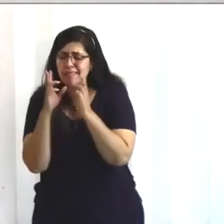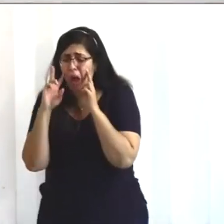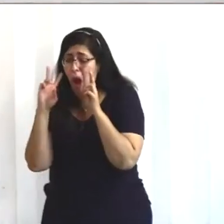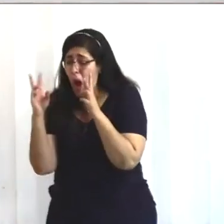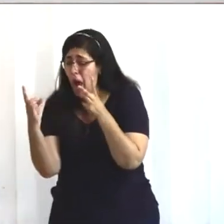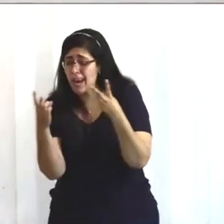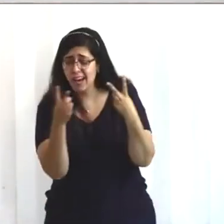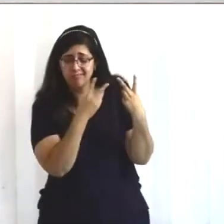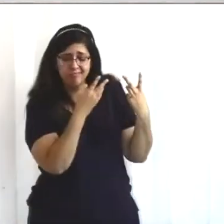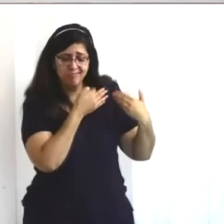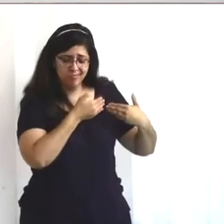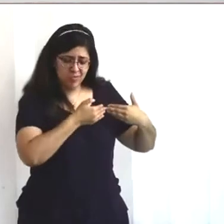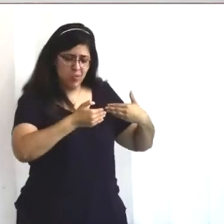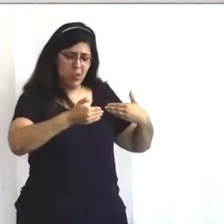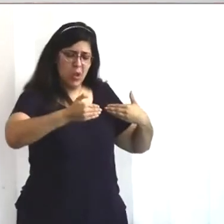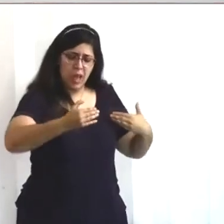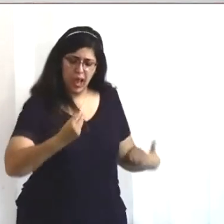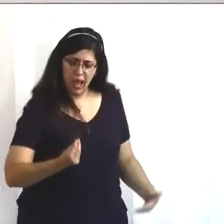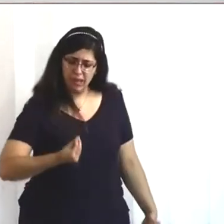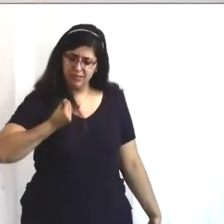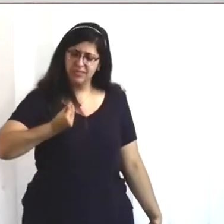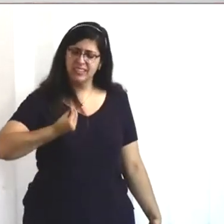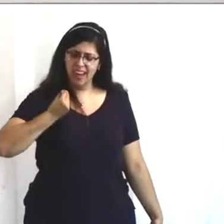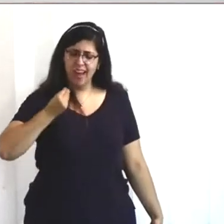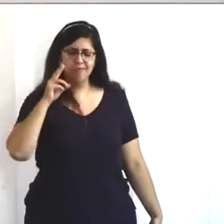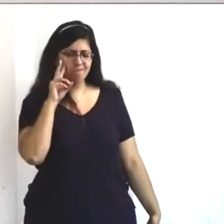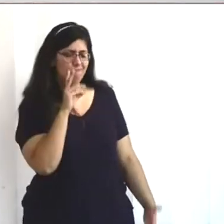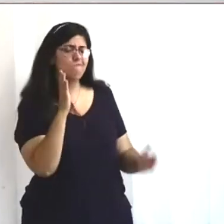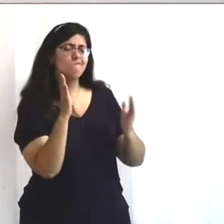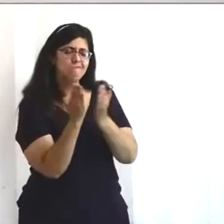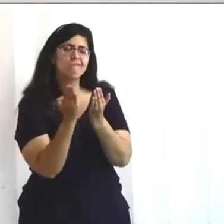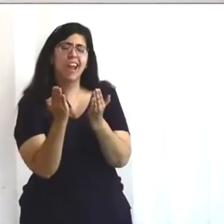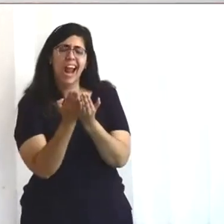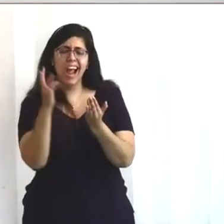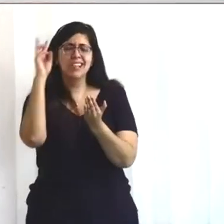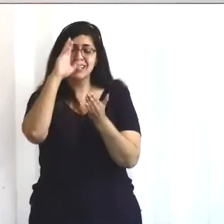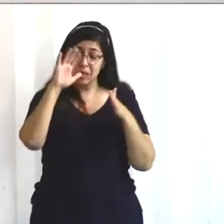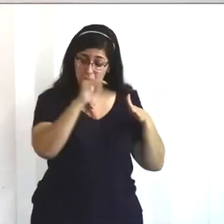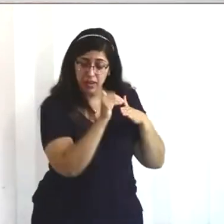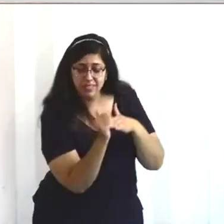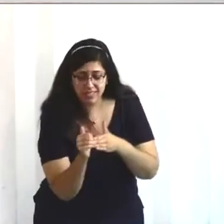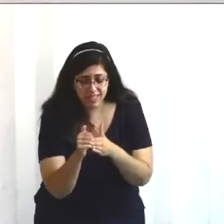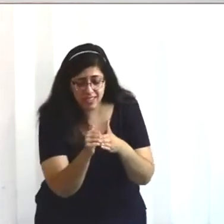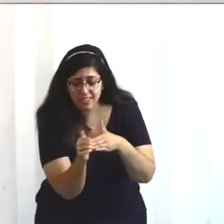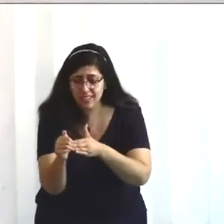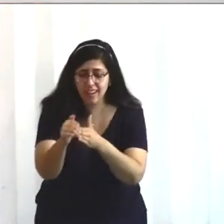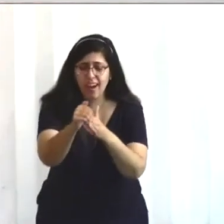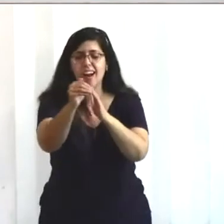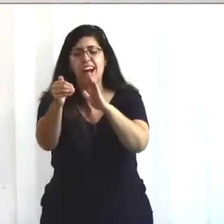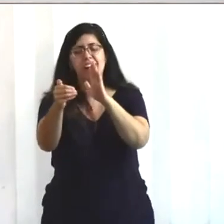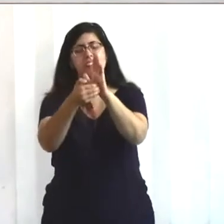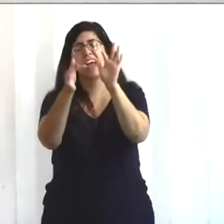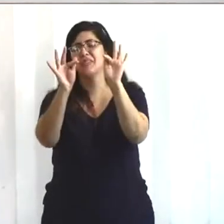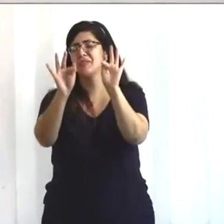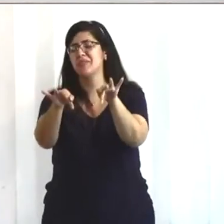Senhor, aquele a quem o Senhor Jesus Cristo é o Senhor, esses, graças a Deus, não tem mais